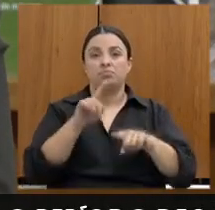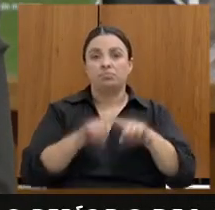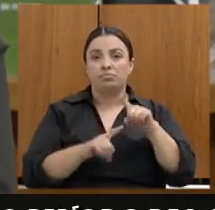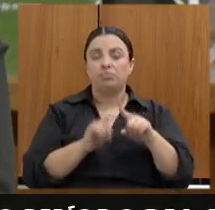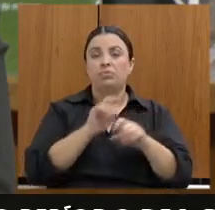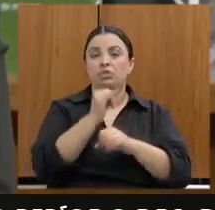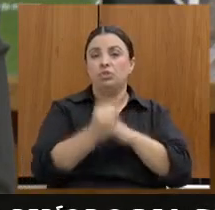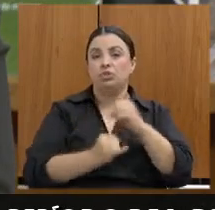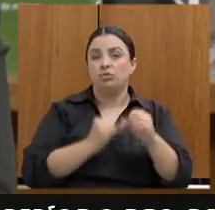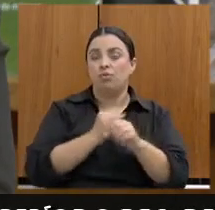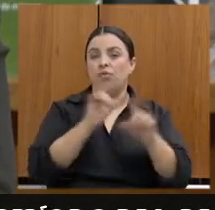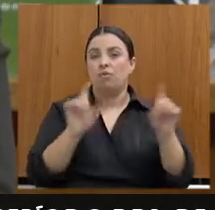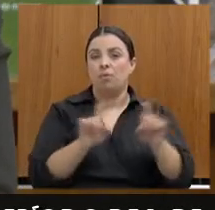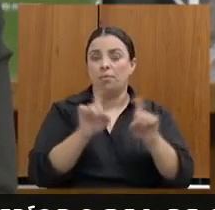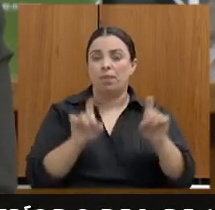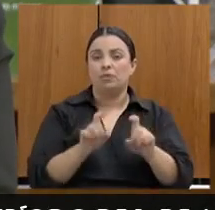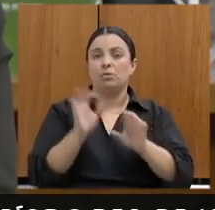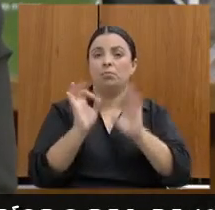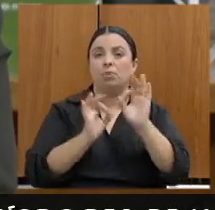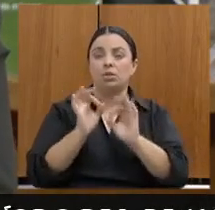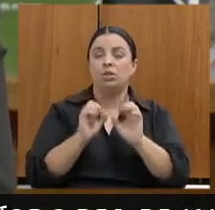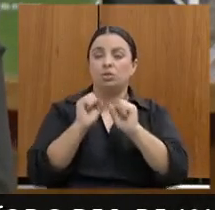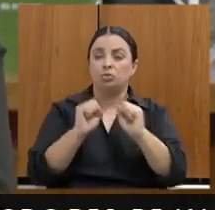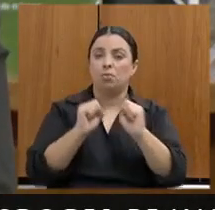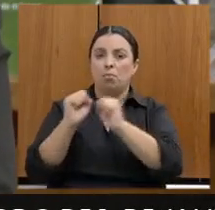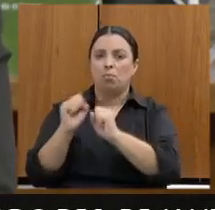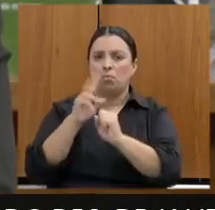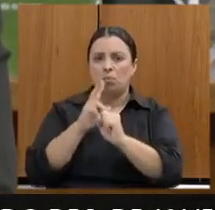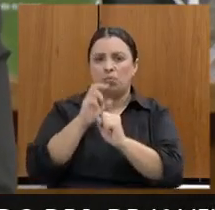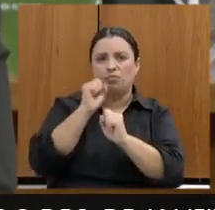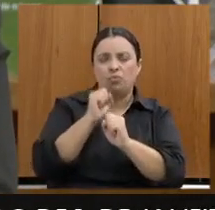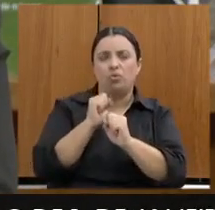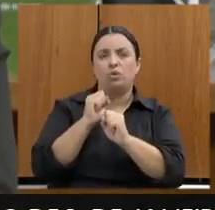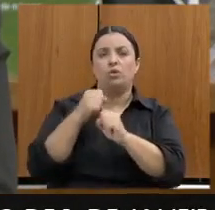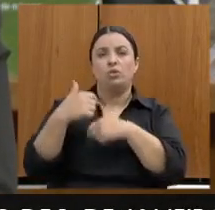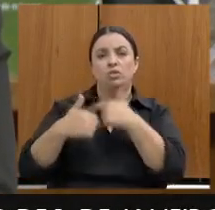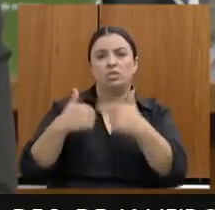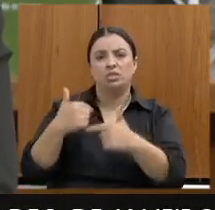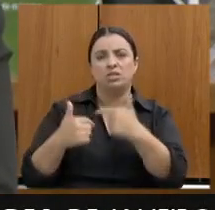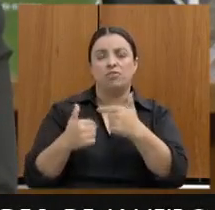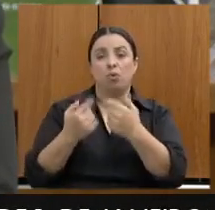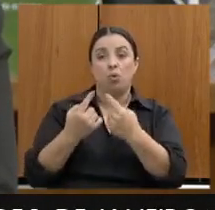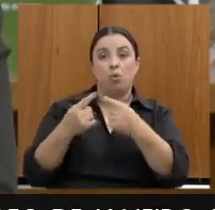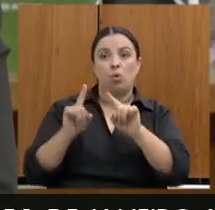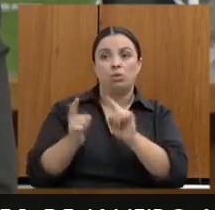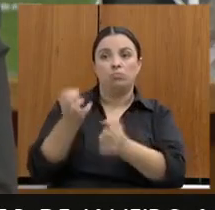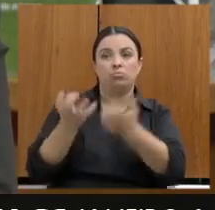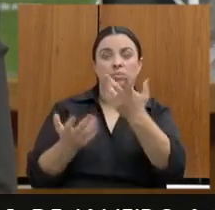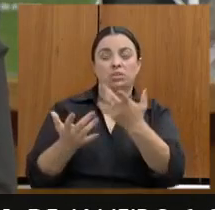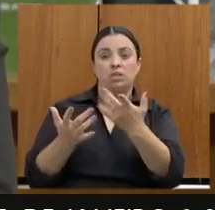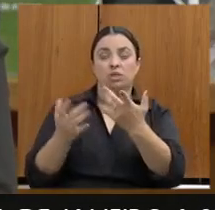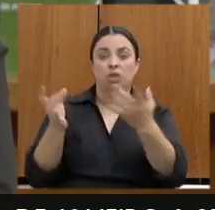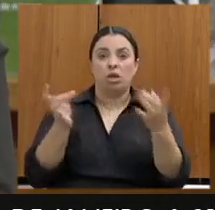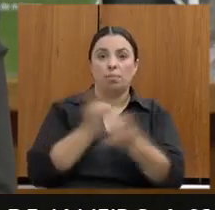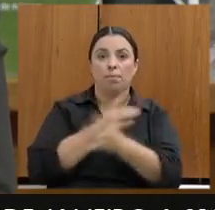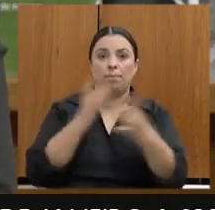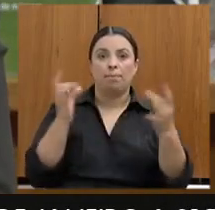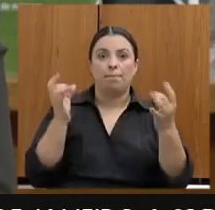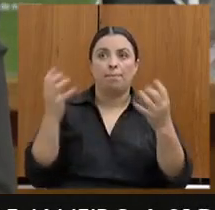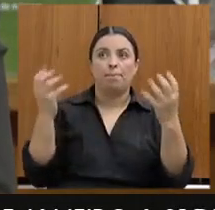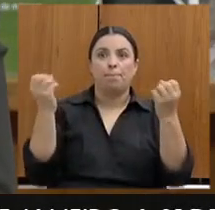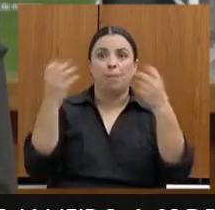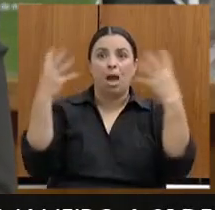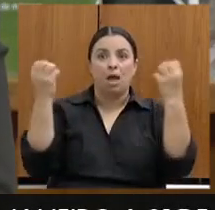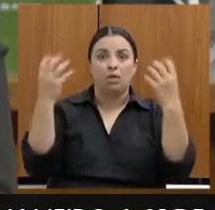informática para projeto de potencialização do nosso serviço de Segurança contra incêndio e Pânico um total de um milhão e